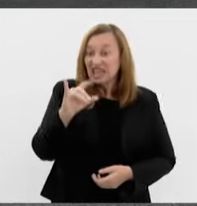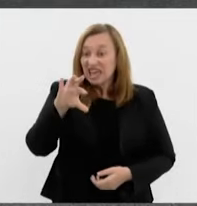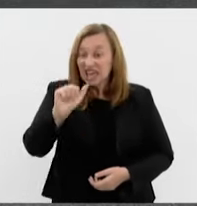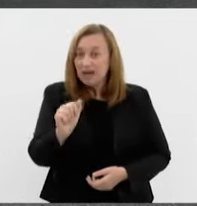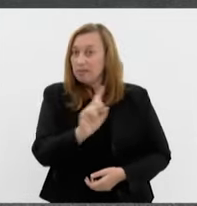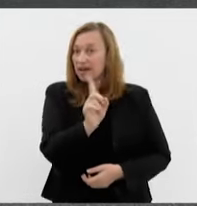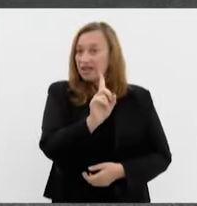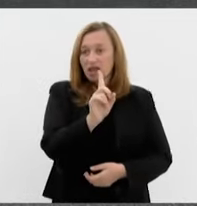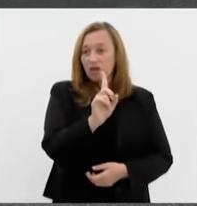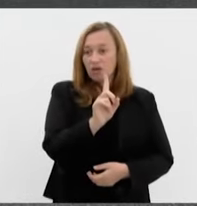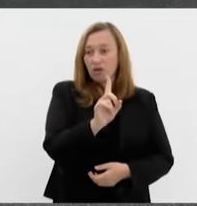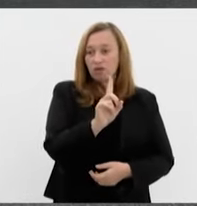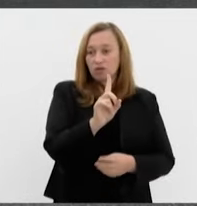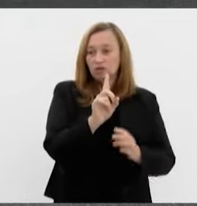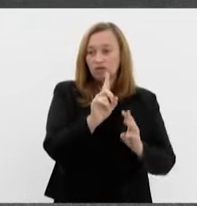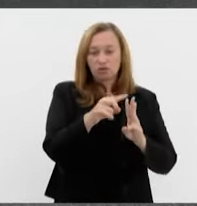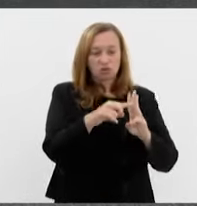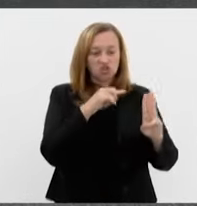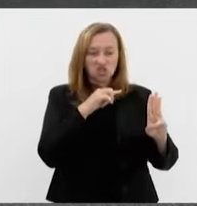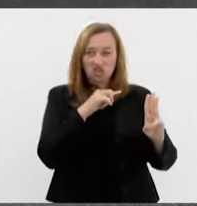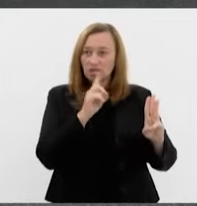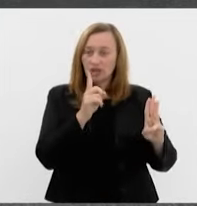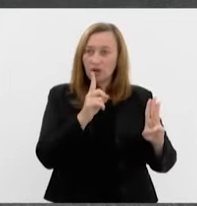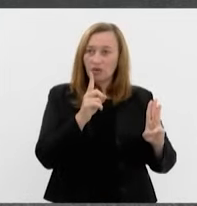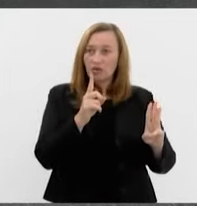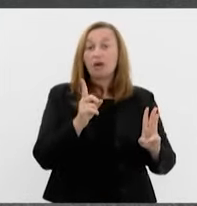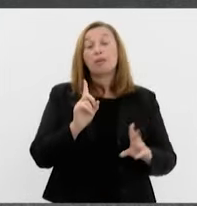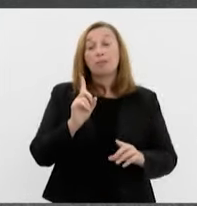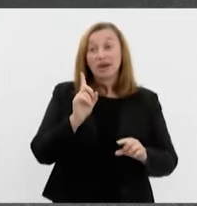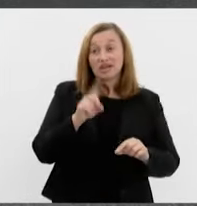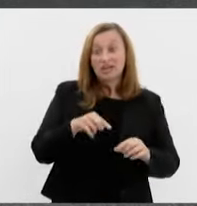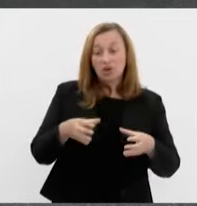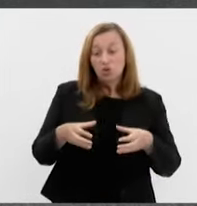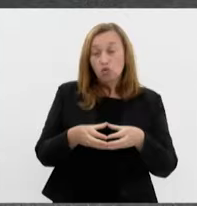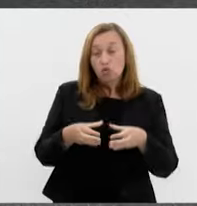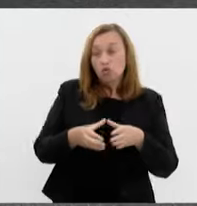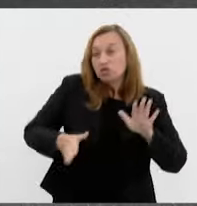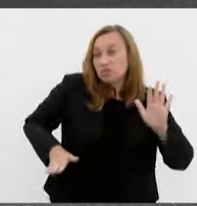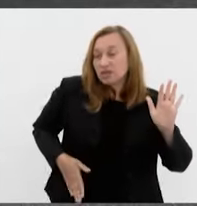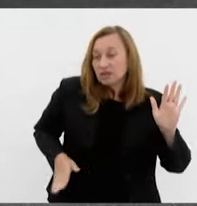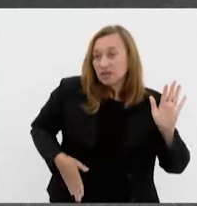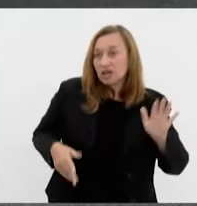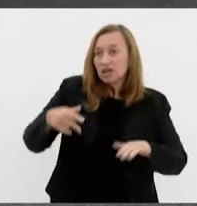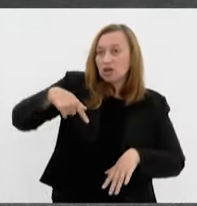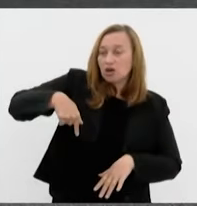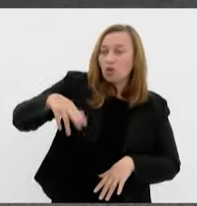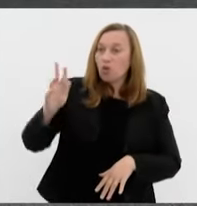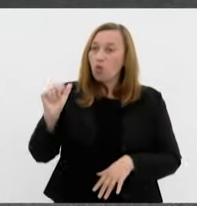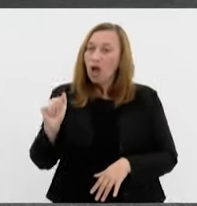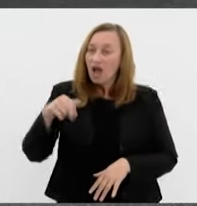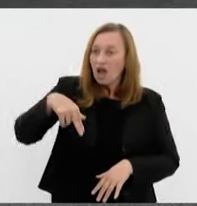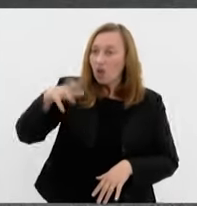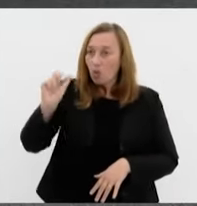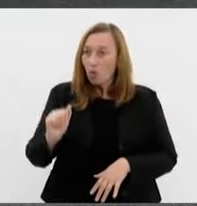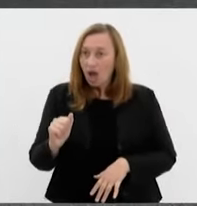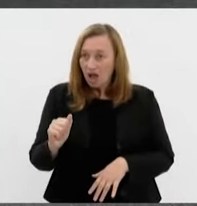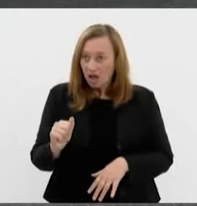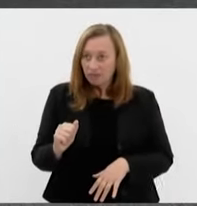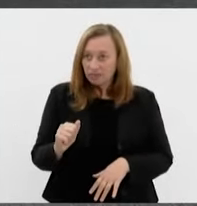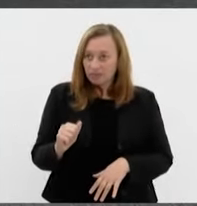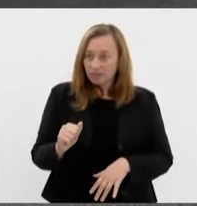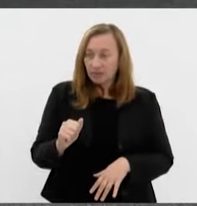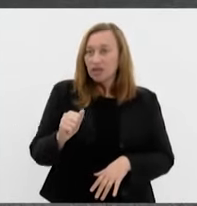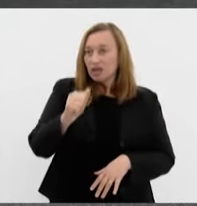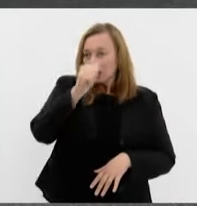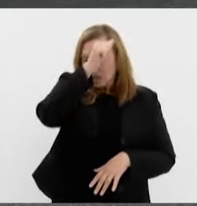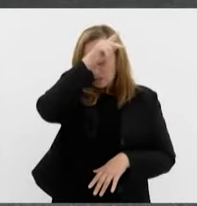prática é mesma Rodrigo Fabiano horta pau mandado do quaquá axo groel pau mandado do Rodrigo Neves e Eduardo PIS P mandado do